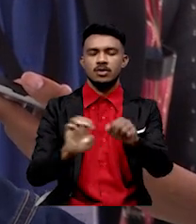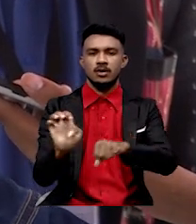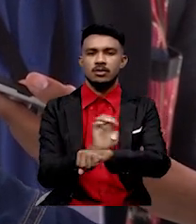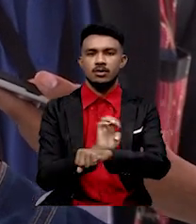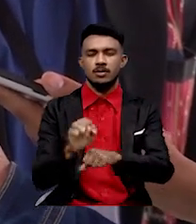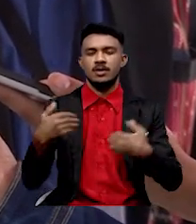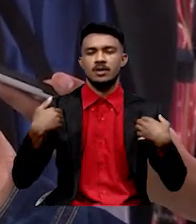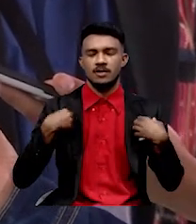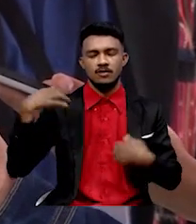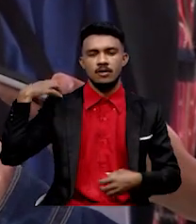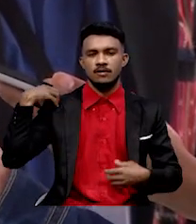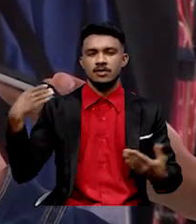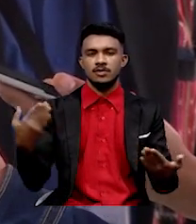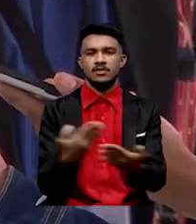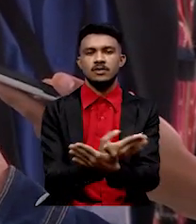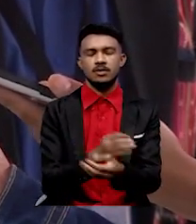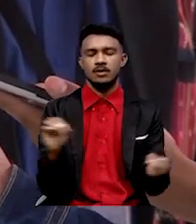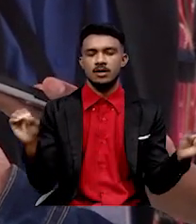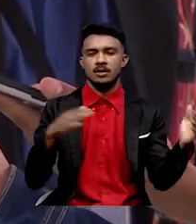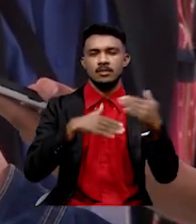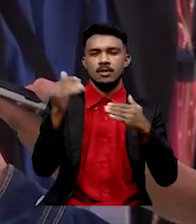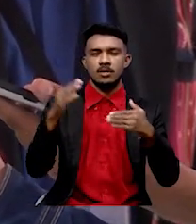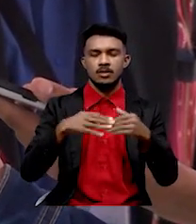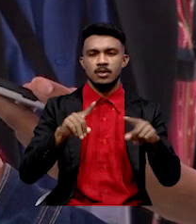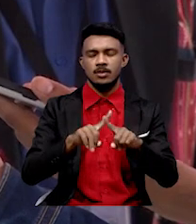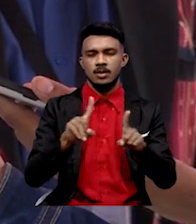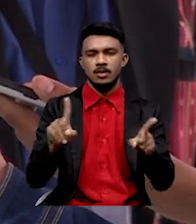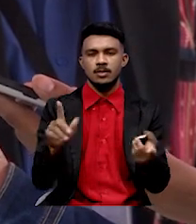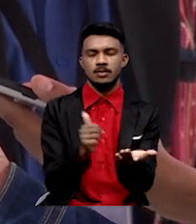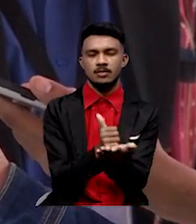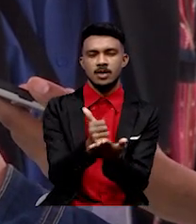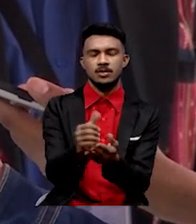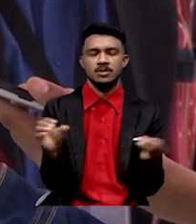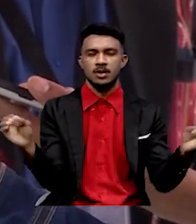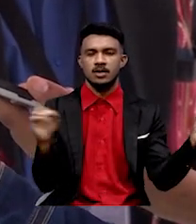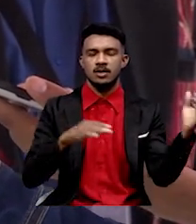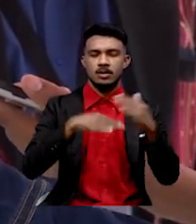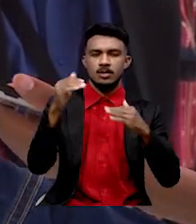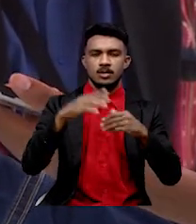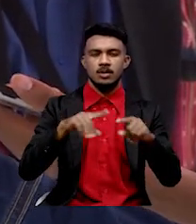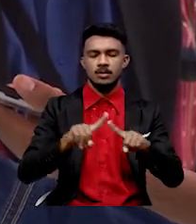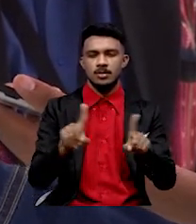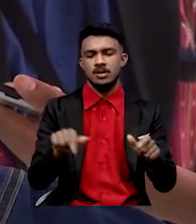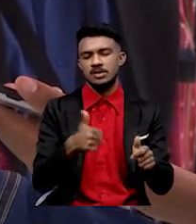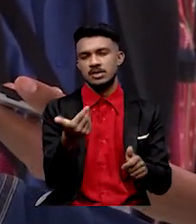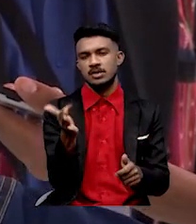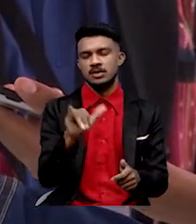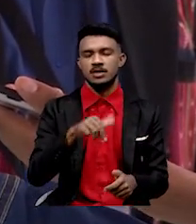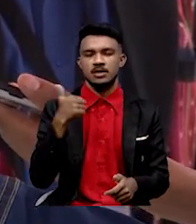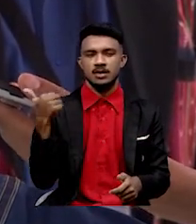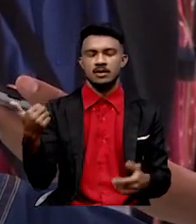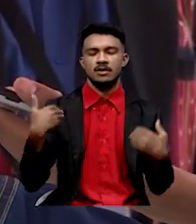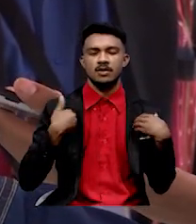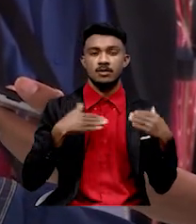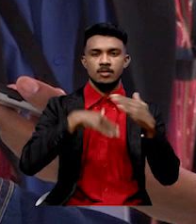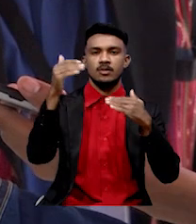edifício fundo, né, lá não é problema. A faculdade de engenharia lá é problema. Mas o restante, a faculdade de Cercelo, se atravessa o problema,